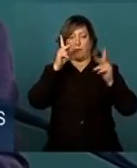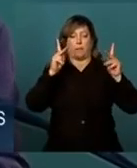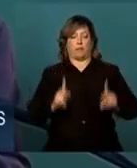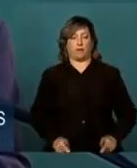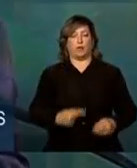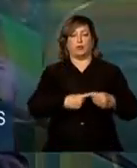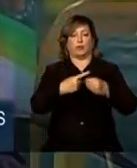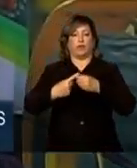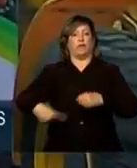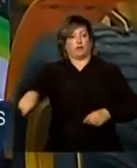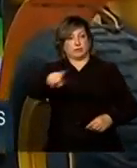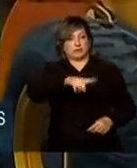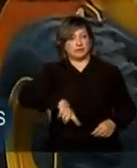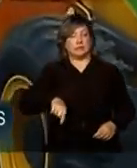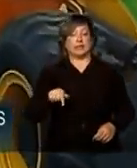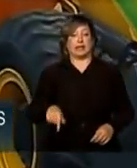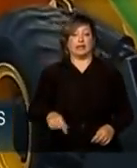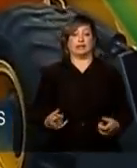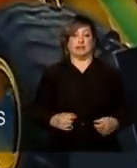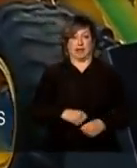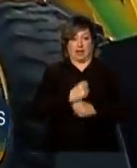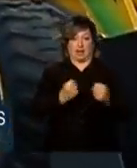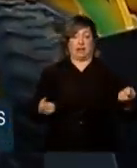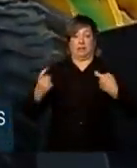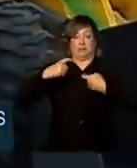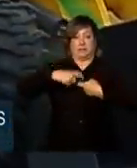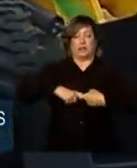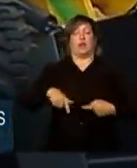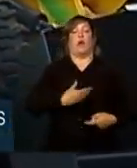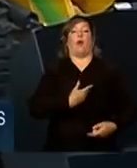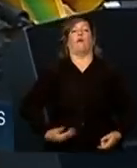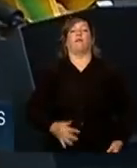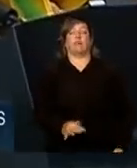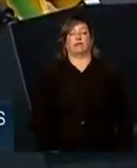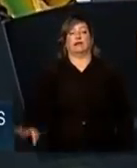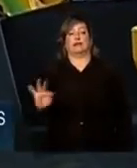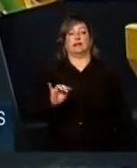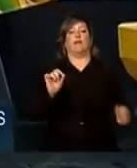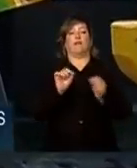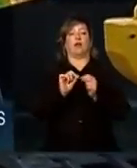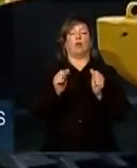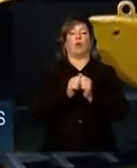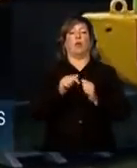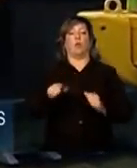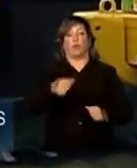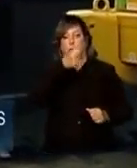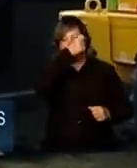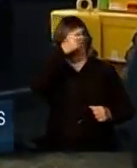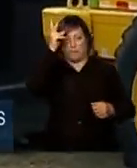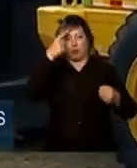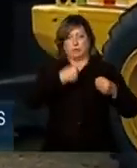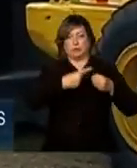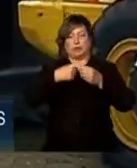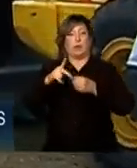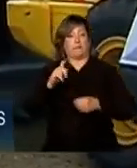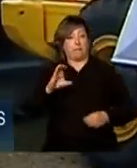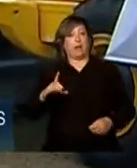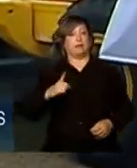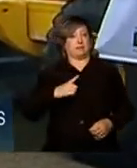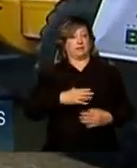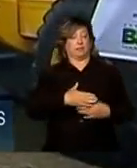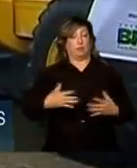dos municípios de vocês. Nessa grande parceria que o governo federal faz com os municípios, o PAC prevê grandes obras